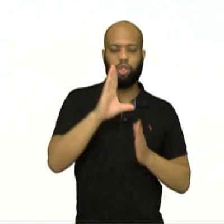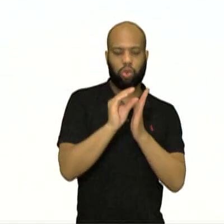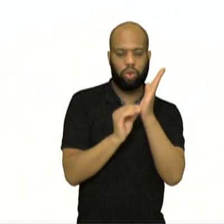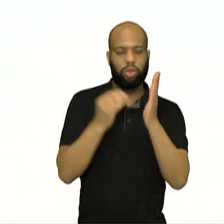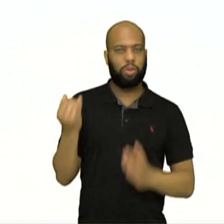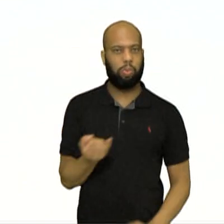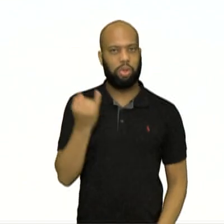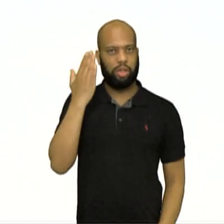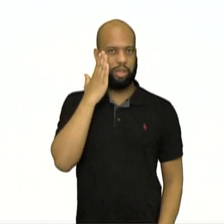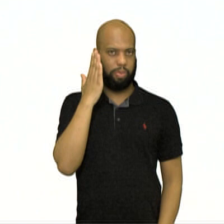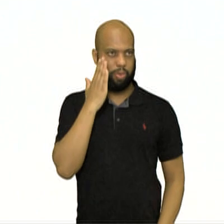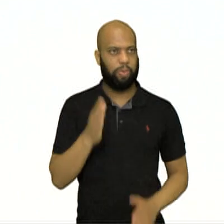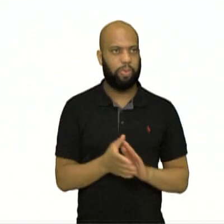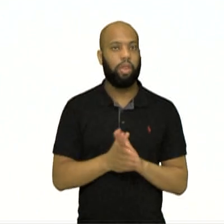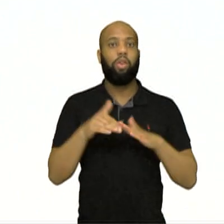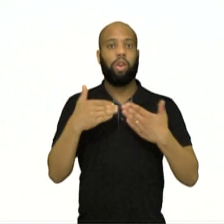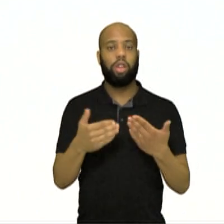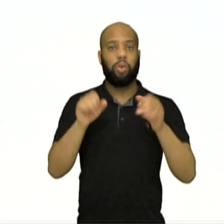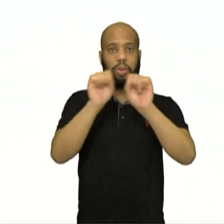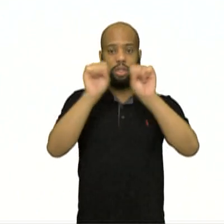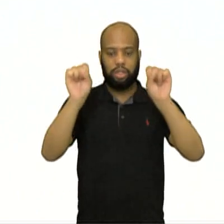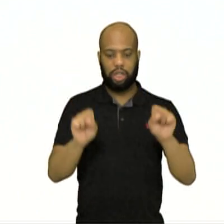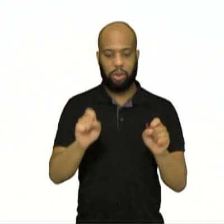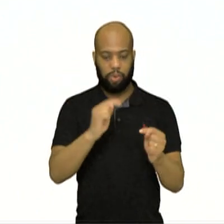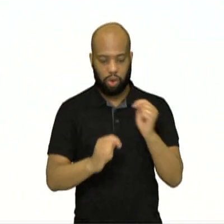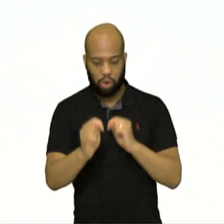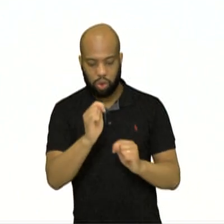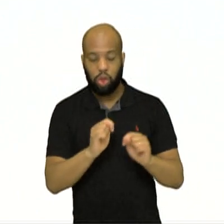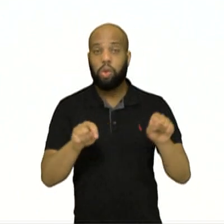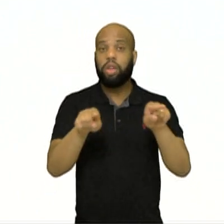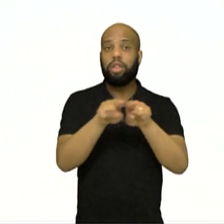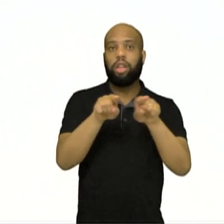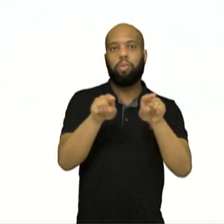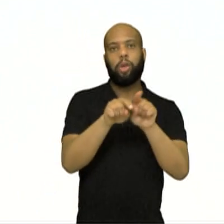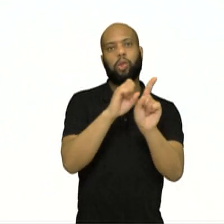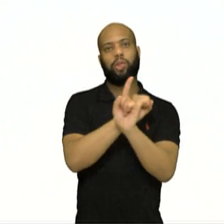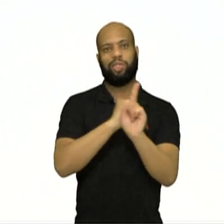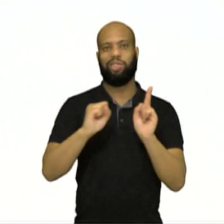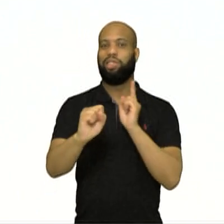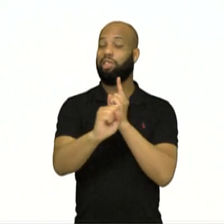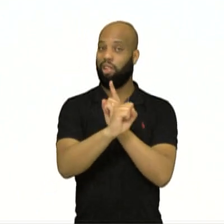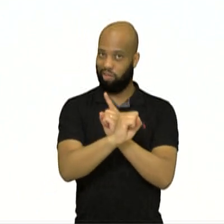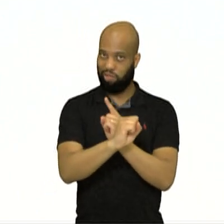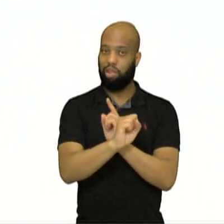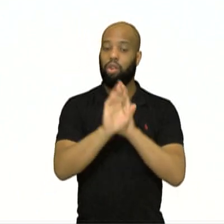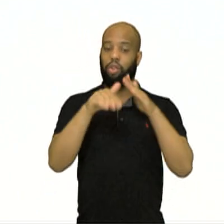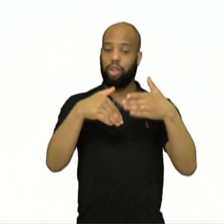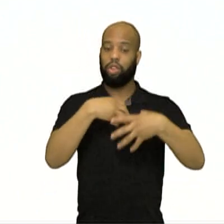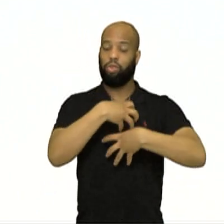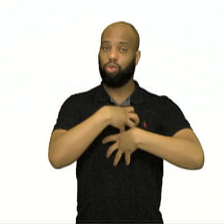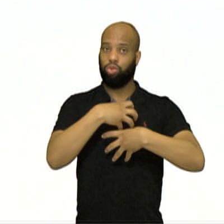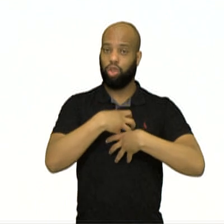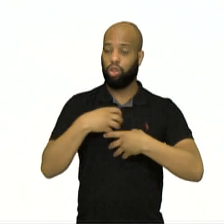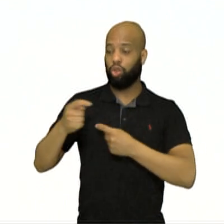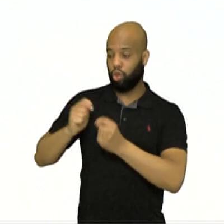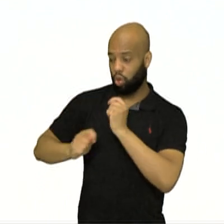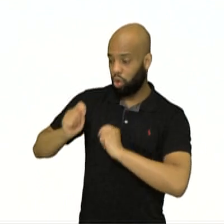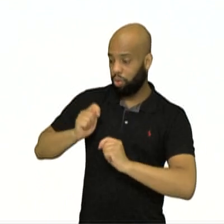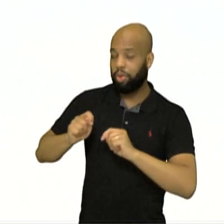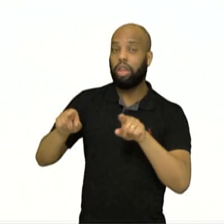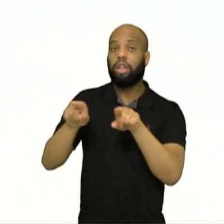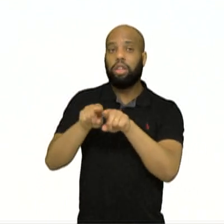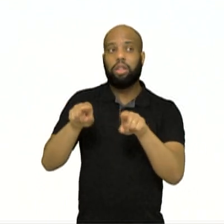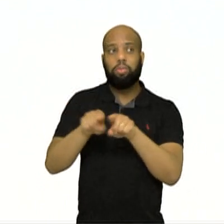Então, primeiro, é um sistema econômico e social, tá? Então, ele é um modo de produção econômico, mas